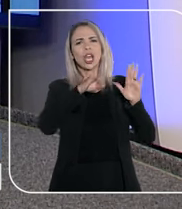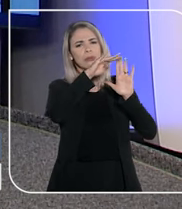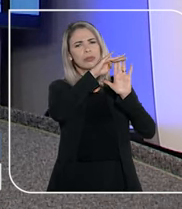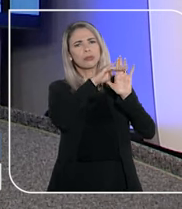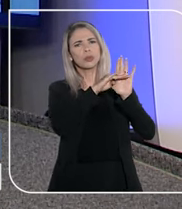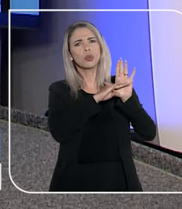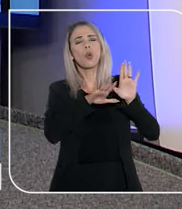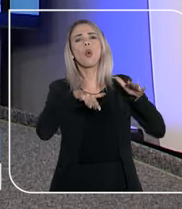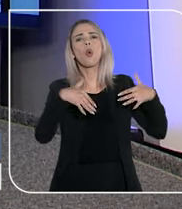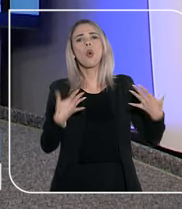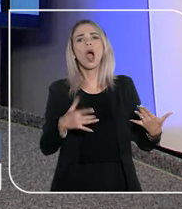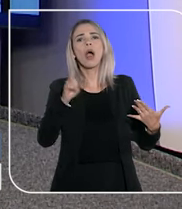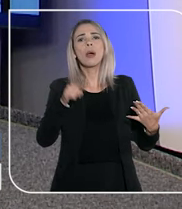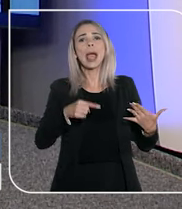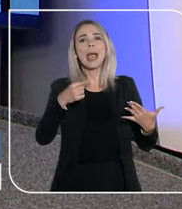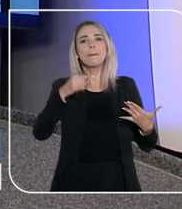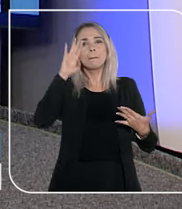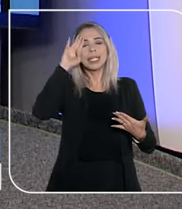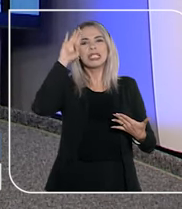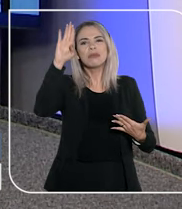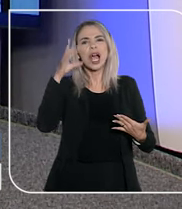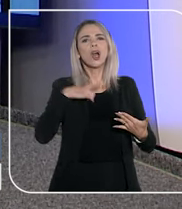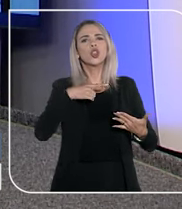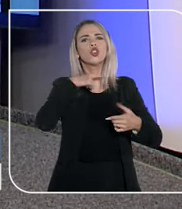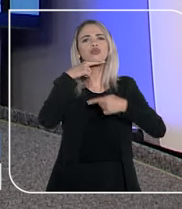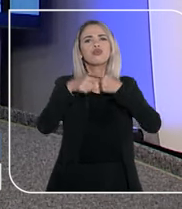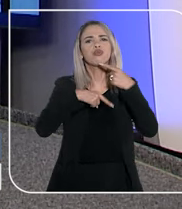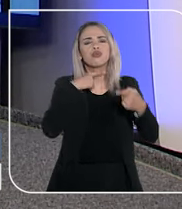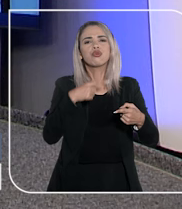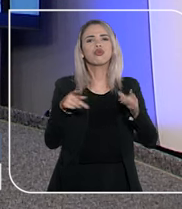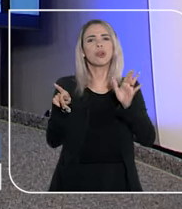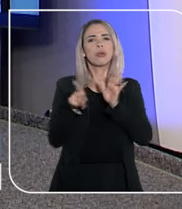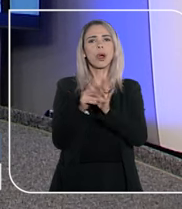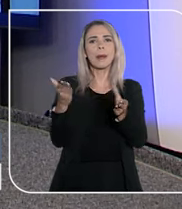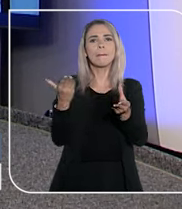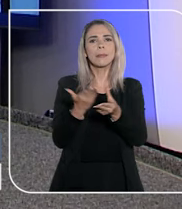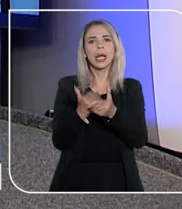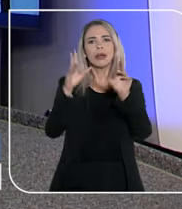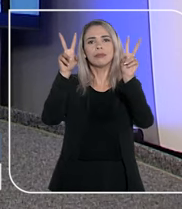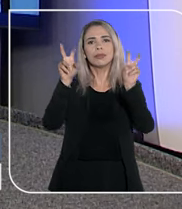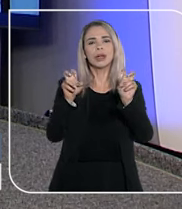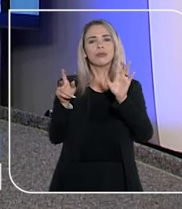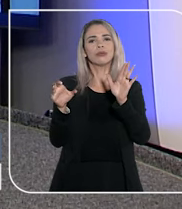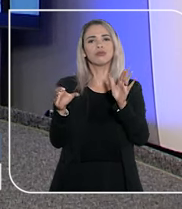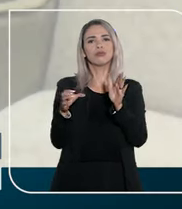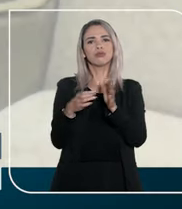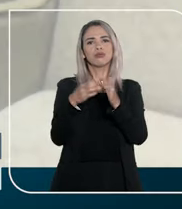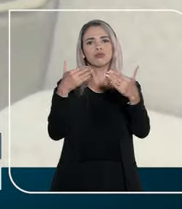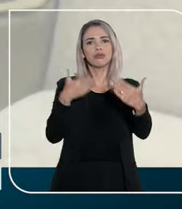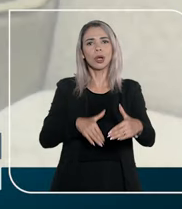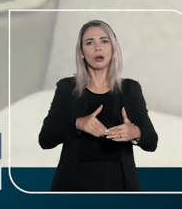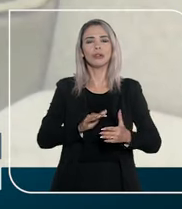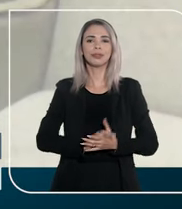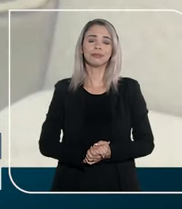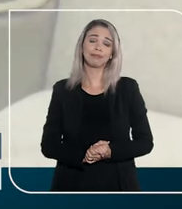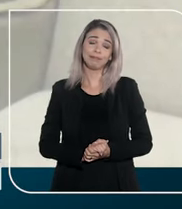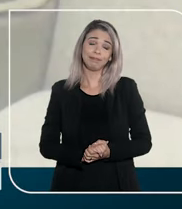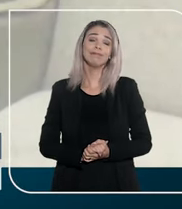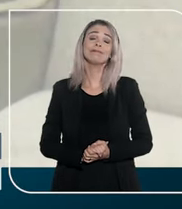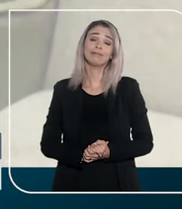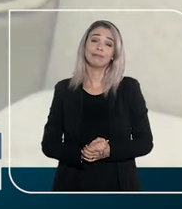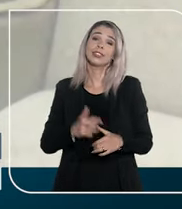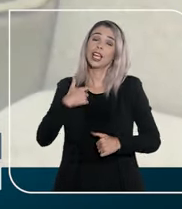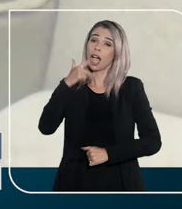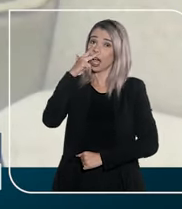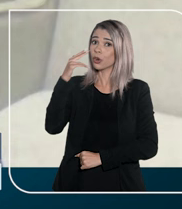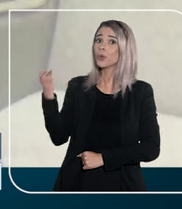ranking de questionamentos mais comuns aí na judicialização em assuntos relacionados a concurso público? Bom, eu acho que é importante a gente